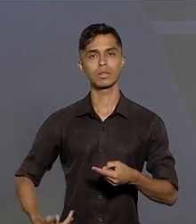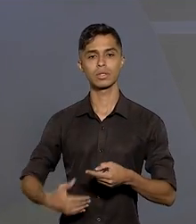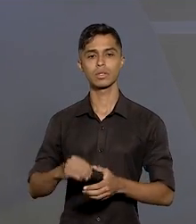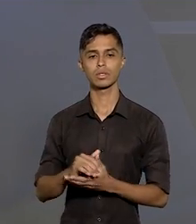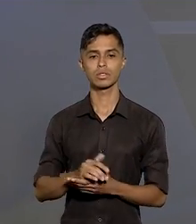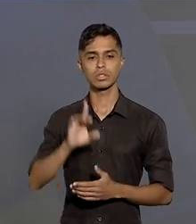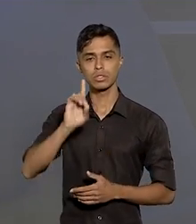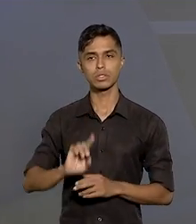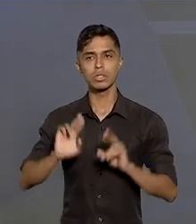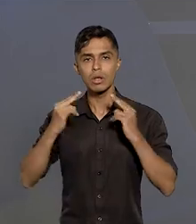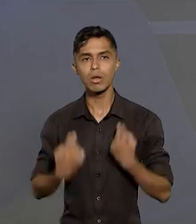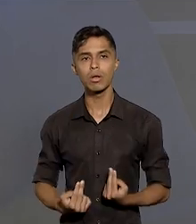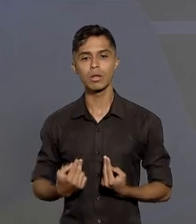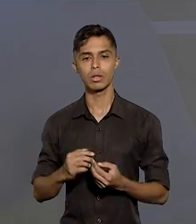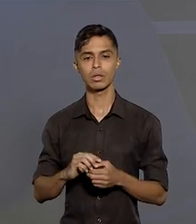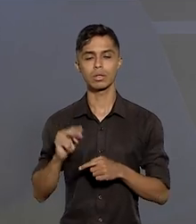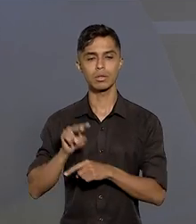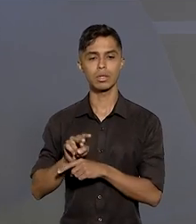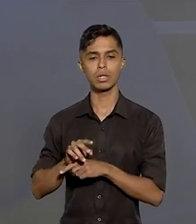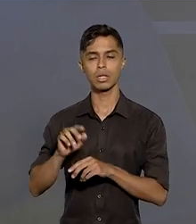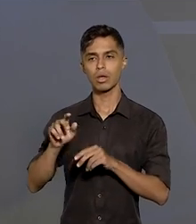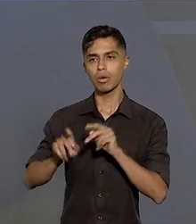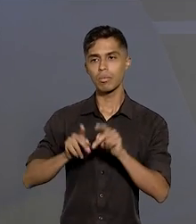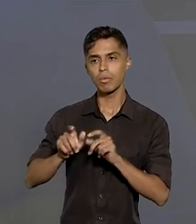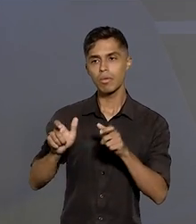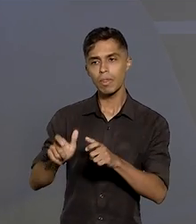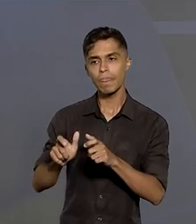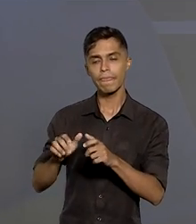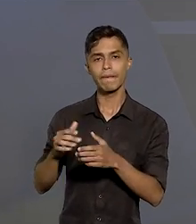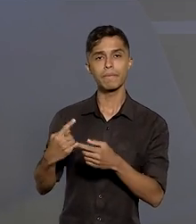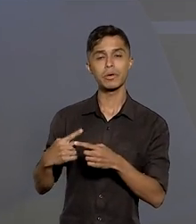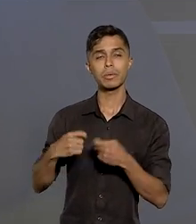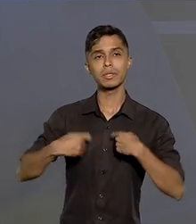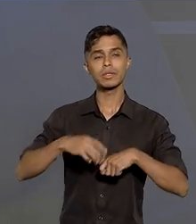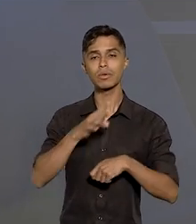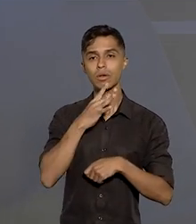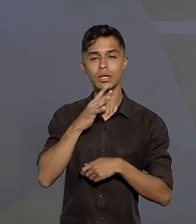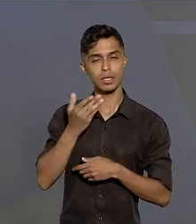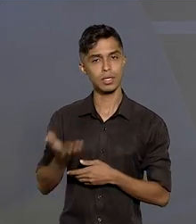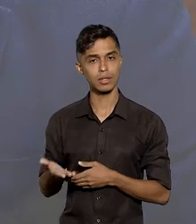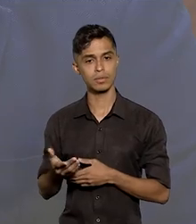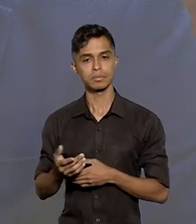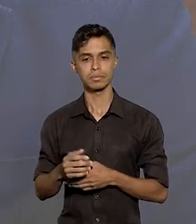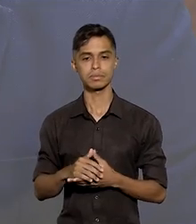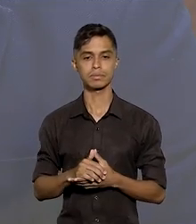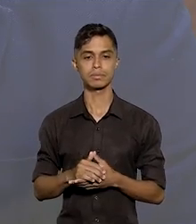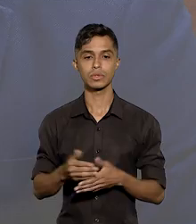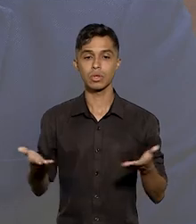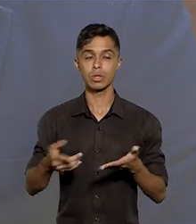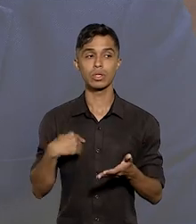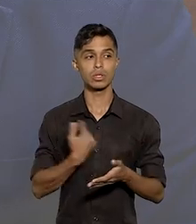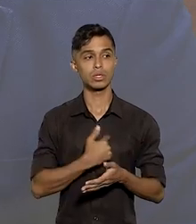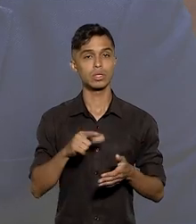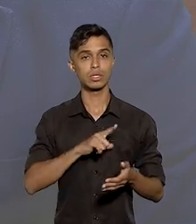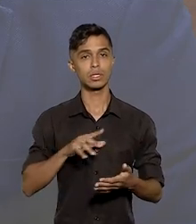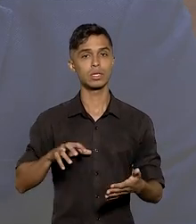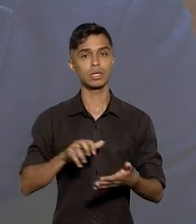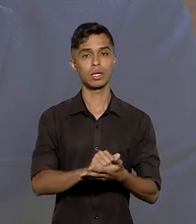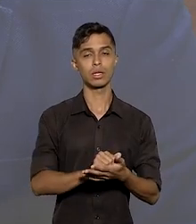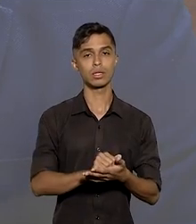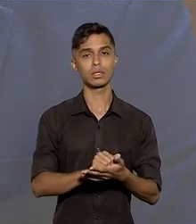de direitos humanos, de proteção a uma população específica, eu preciso saber que ela existe, ela estava sendo invisibilizada. Hoje nós temos um cadastro que